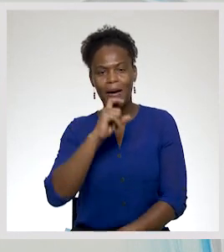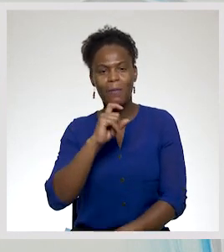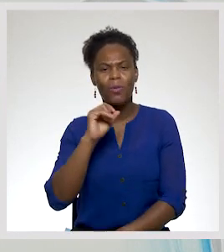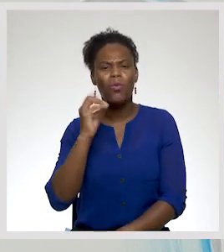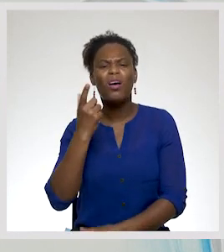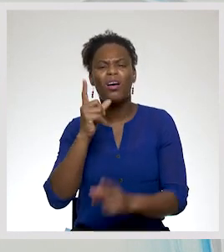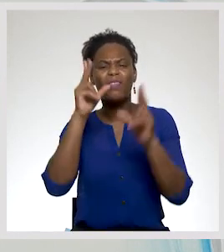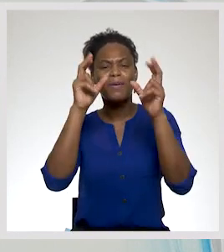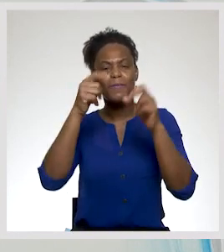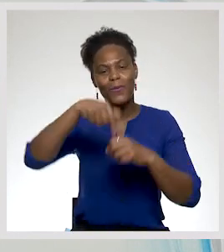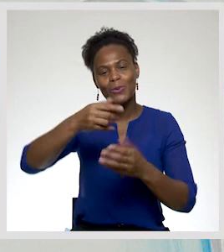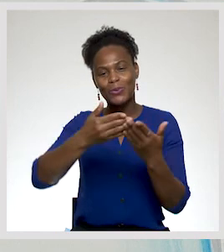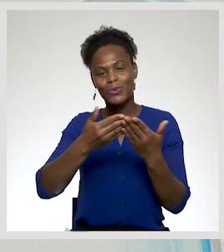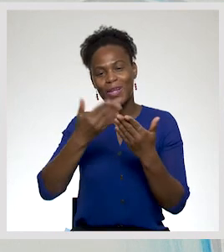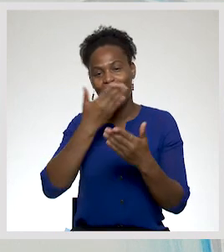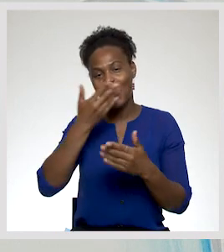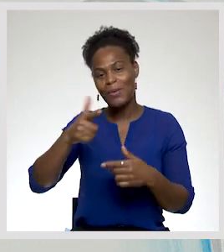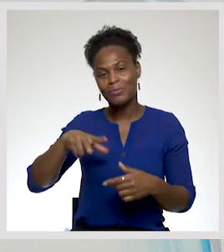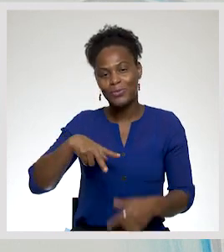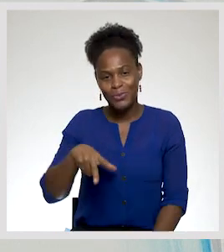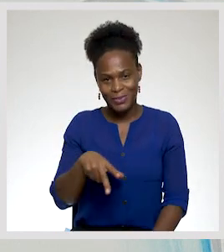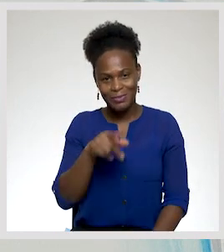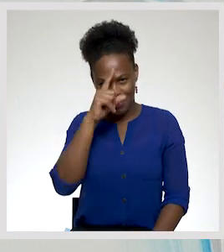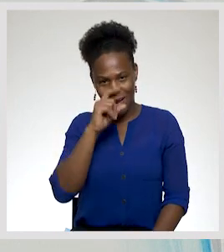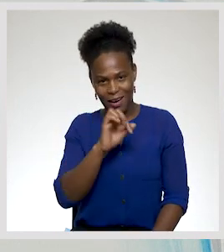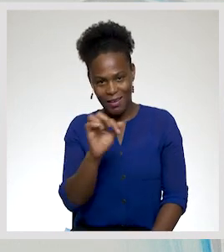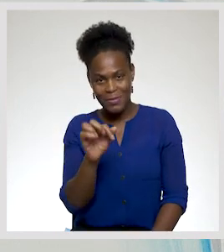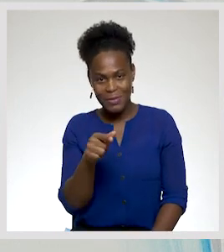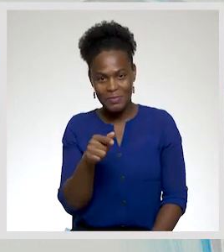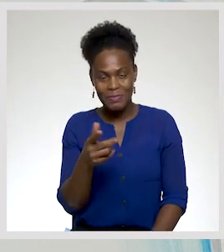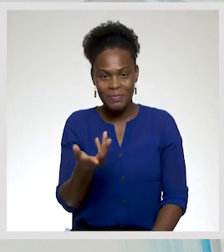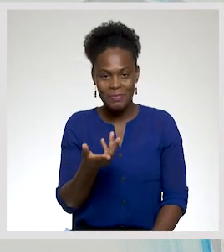a lembrar do conteúdo que estudamos hoje na aula de língua portuguesa?